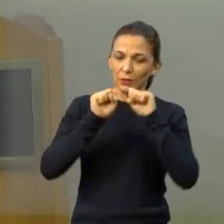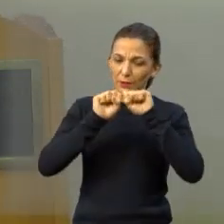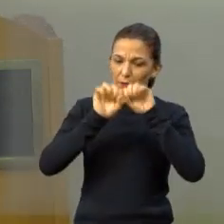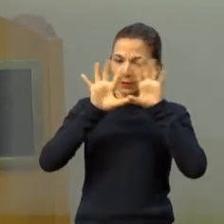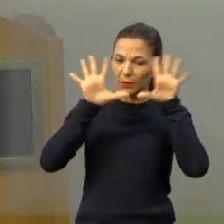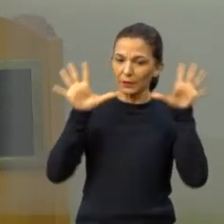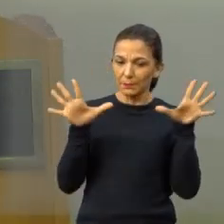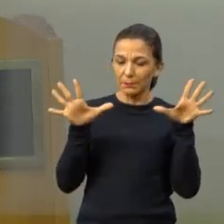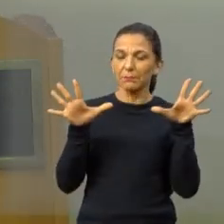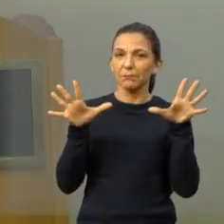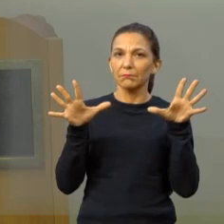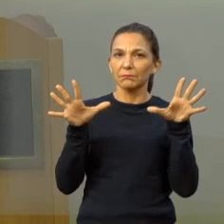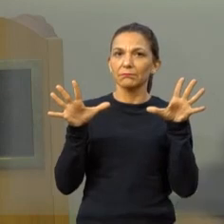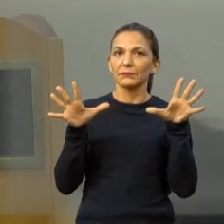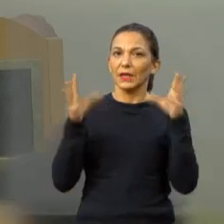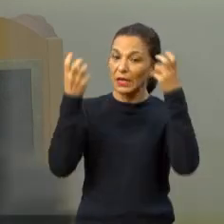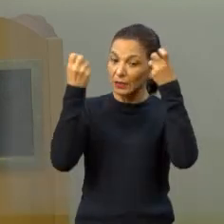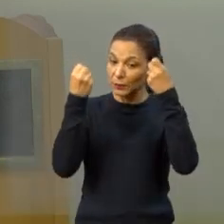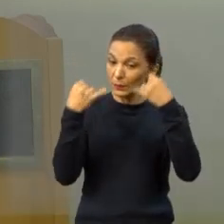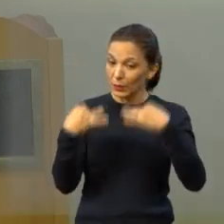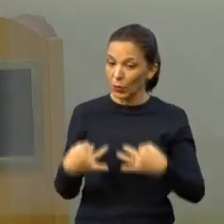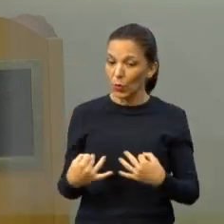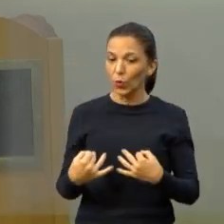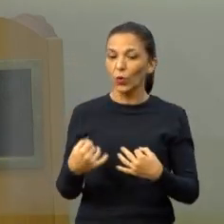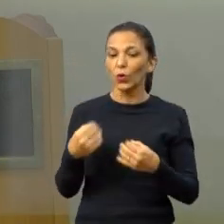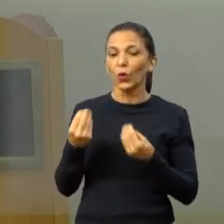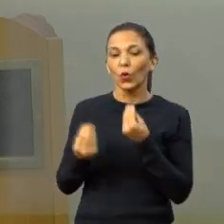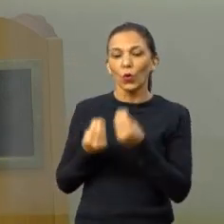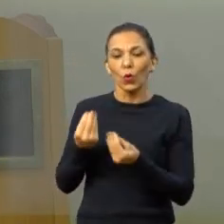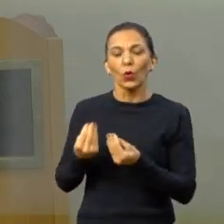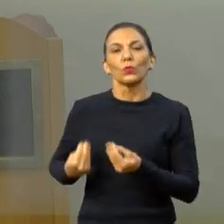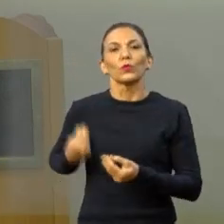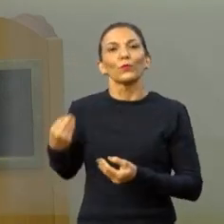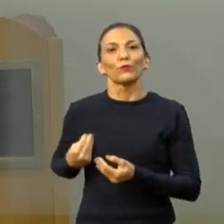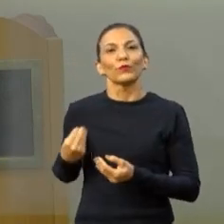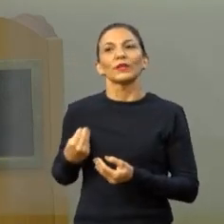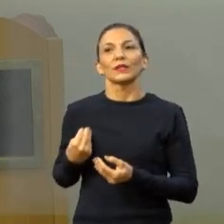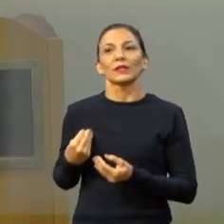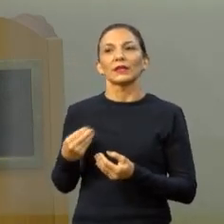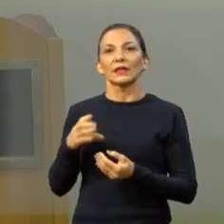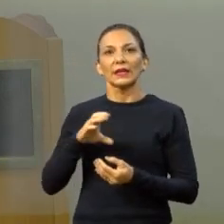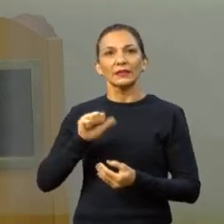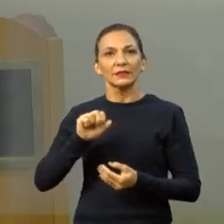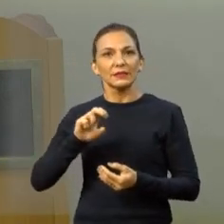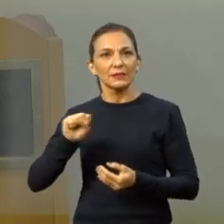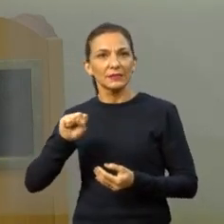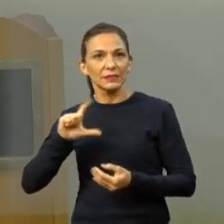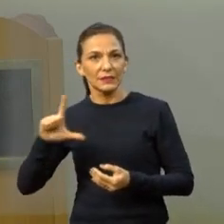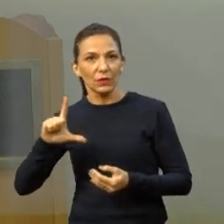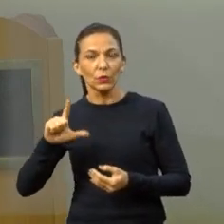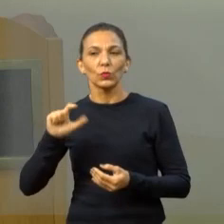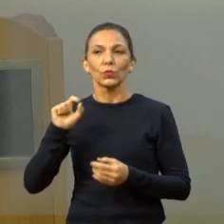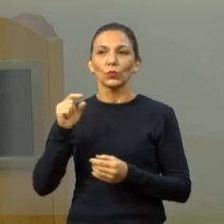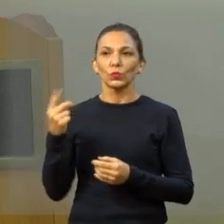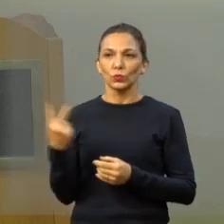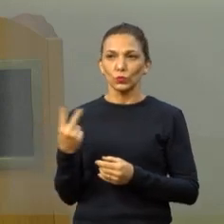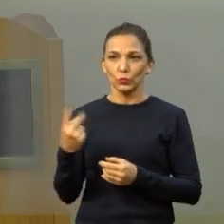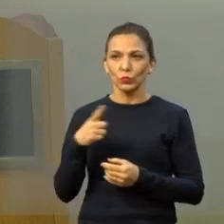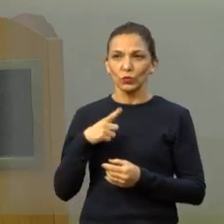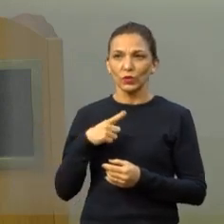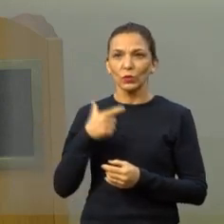situação deste casal né na verdade e na matéria eu coloquei que o casal não conseguiria o